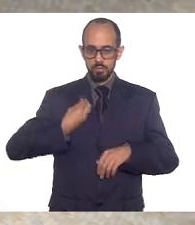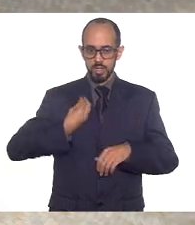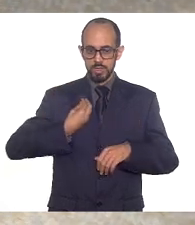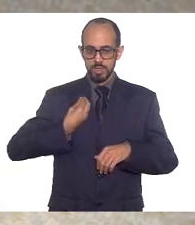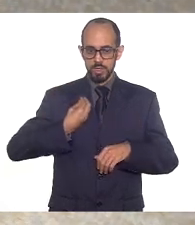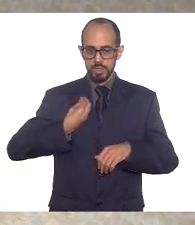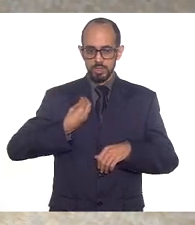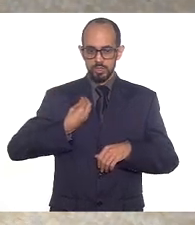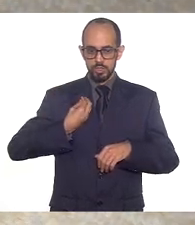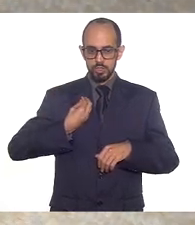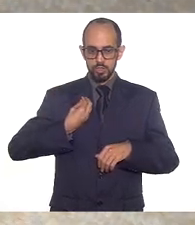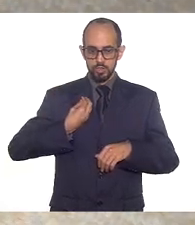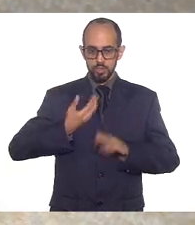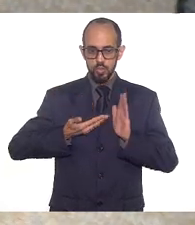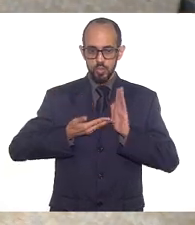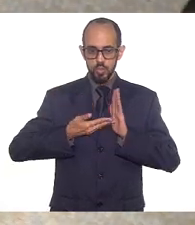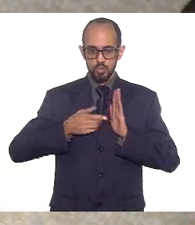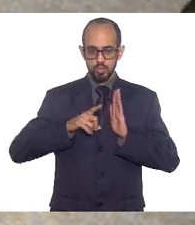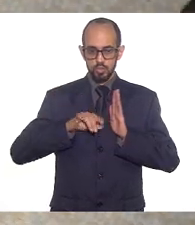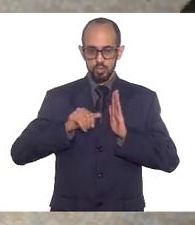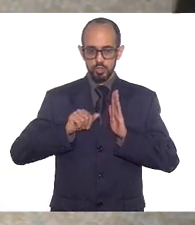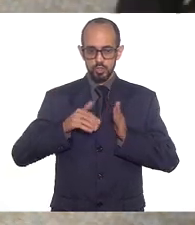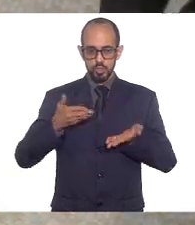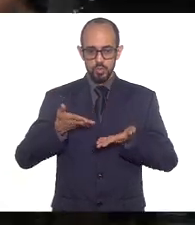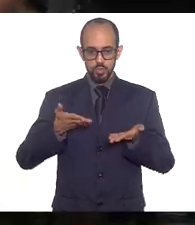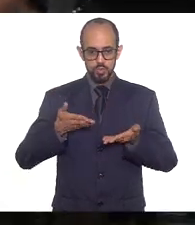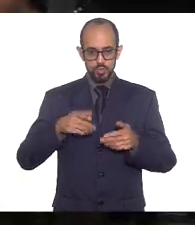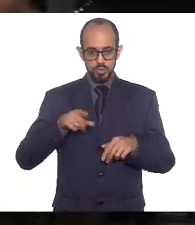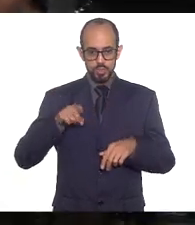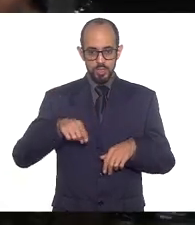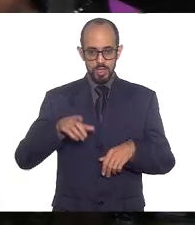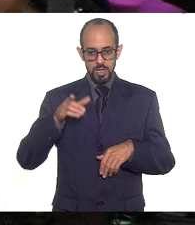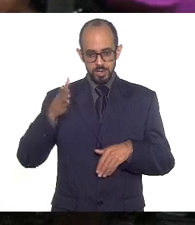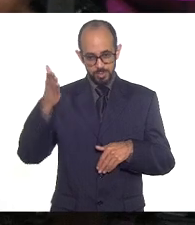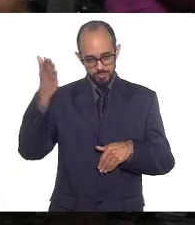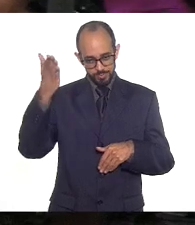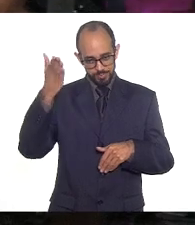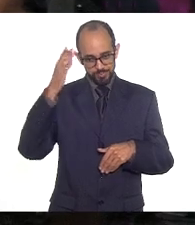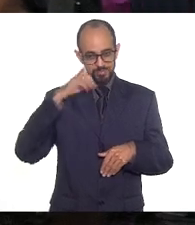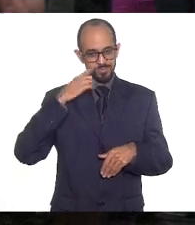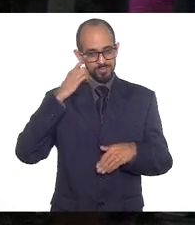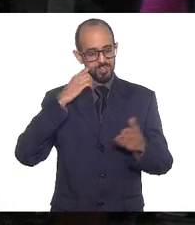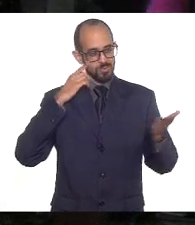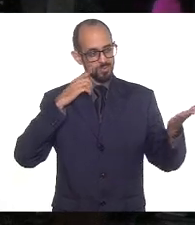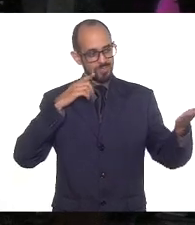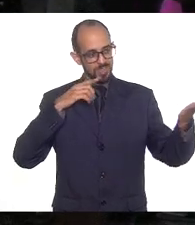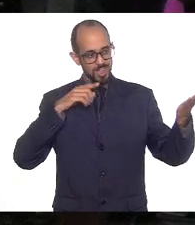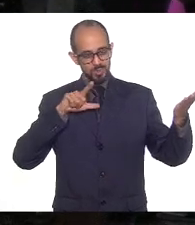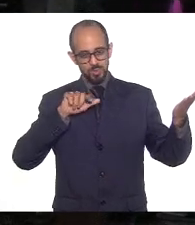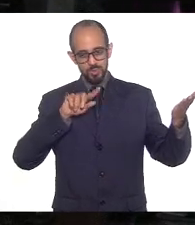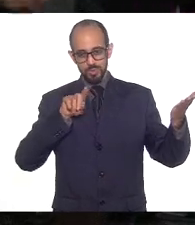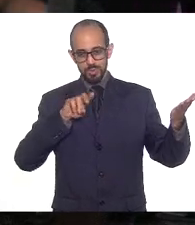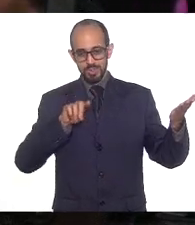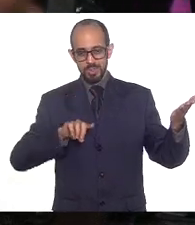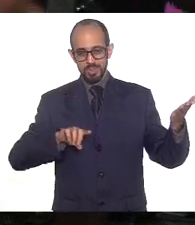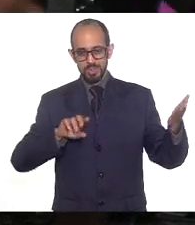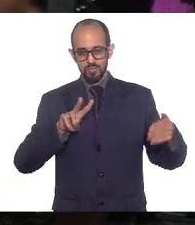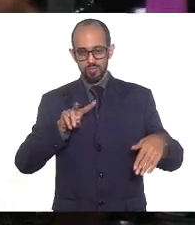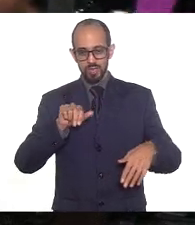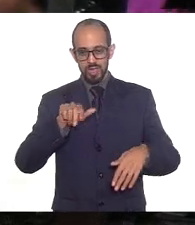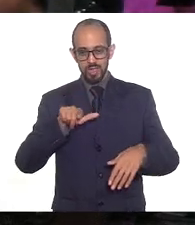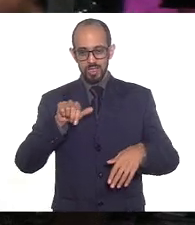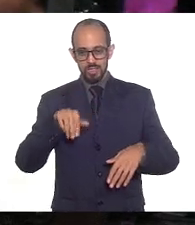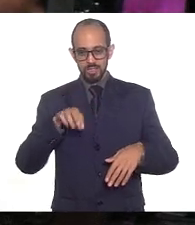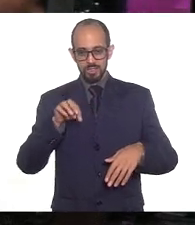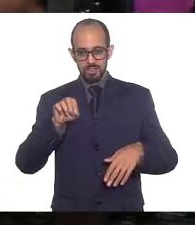aqui presente no último dia dentro plenário O ex-deputado Edmilson Valentim aí nosso amigo aqui